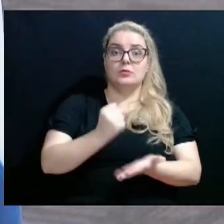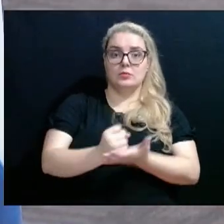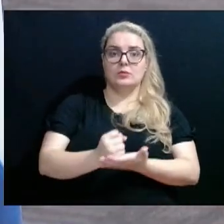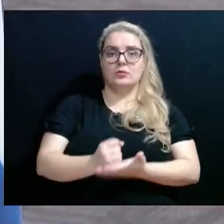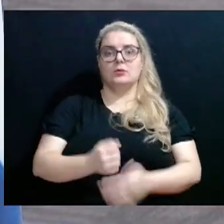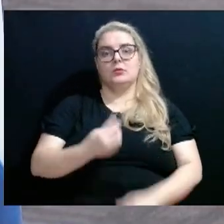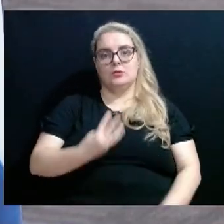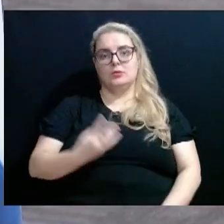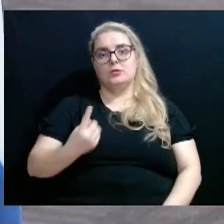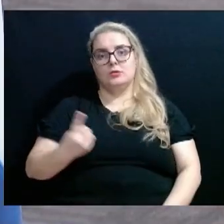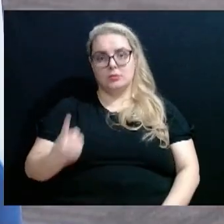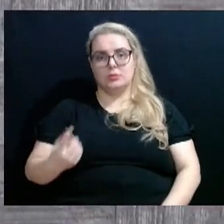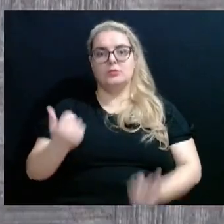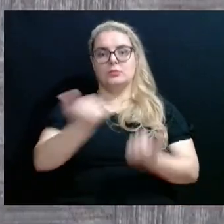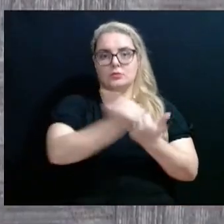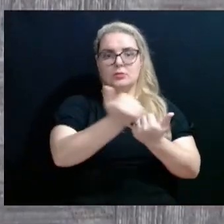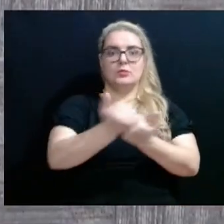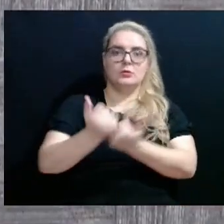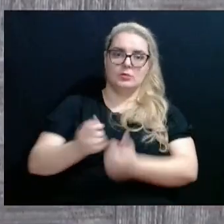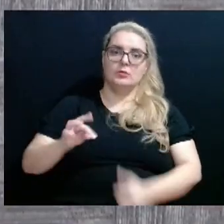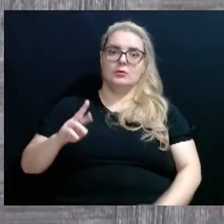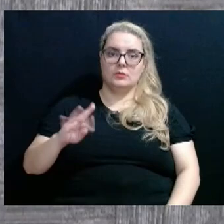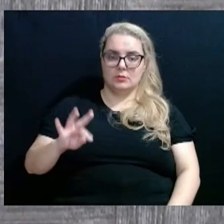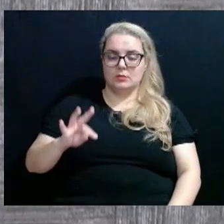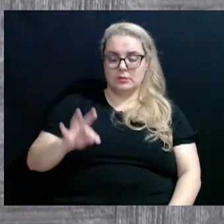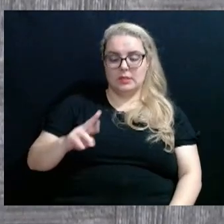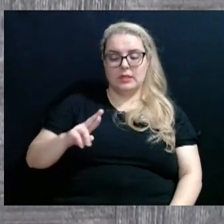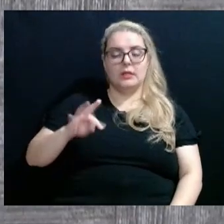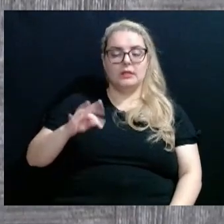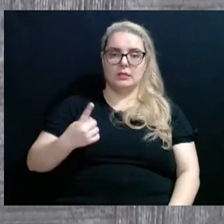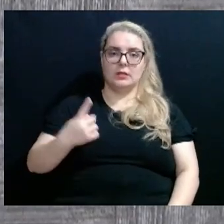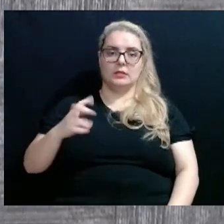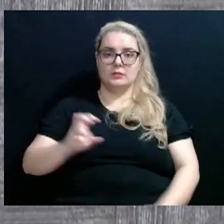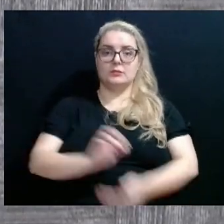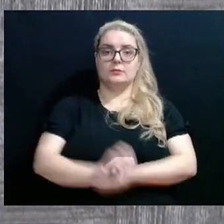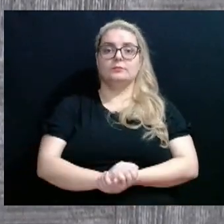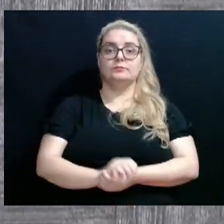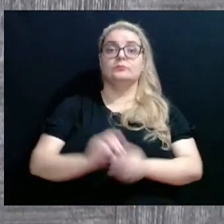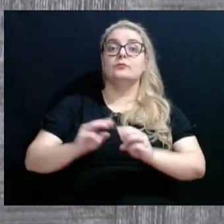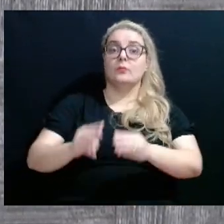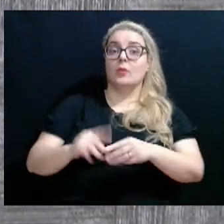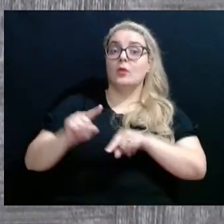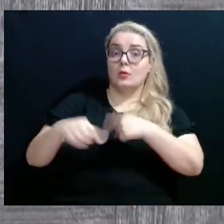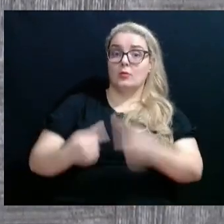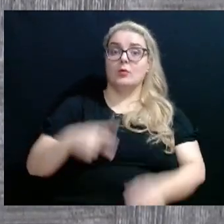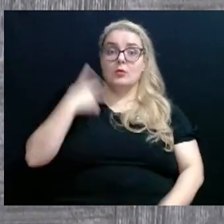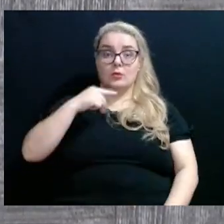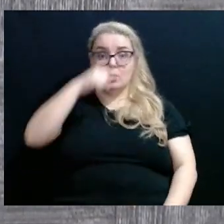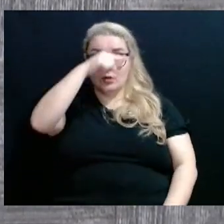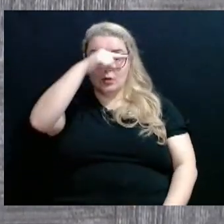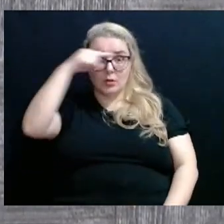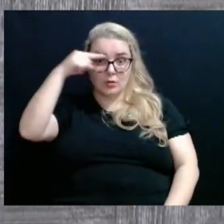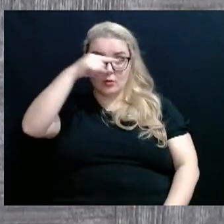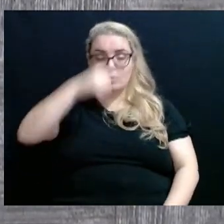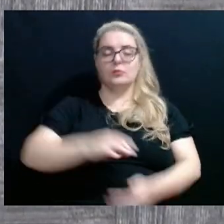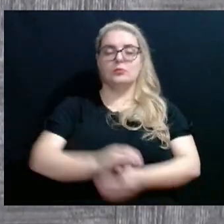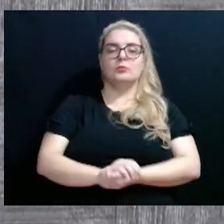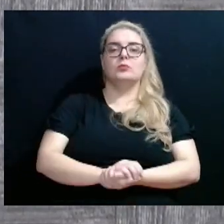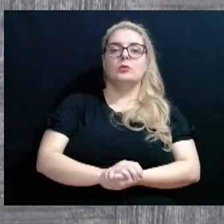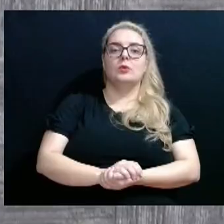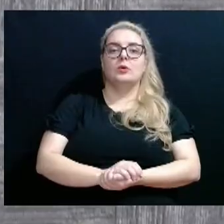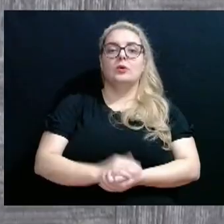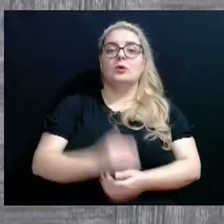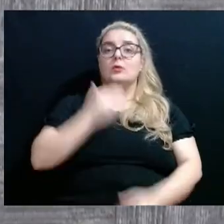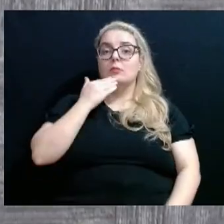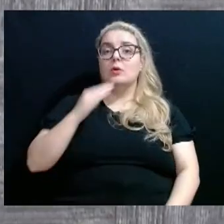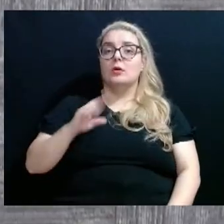311 cargos no TRT 15. Bom, e uma outra moção, Gabriel, do vereador Otto Alejandro, que apela à concessionária Viapia